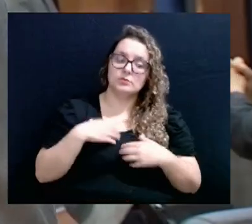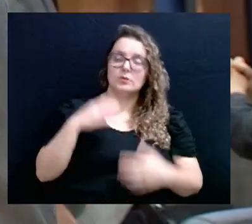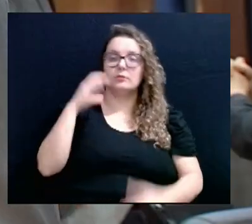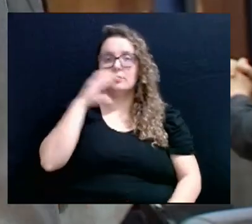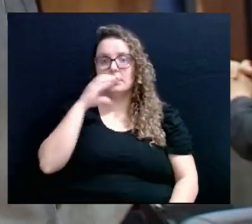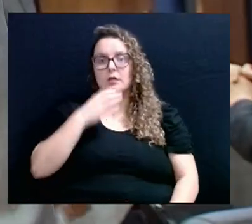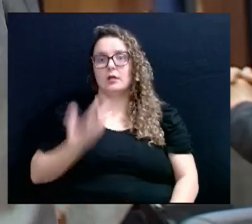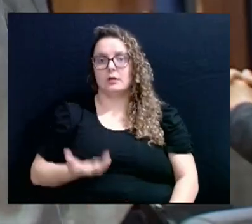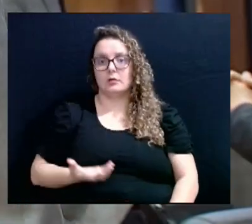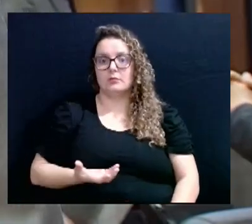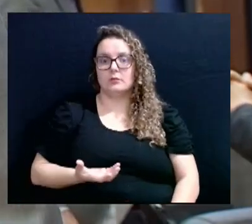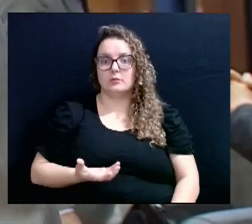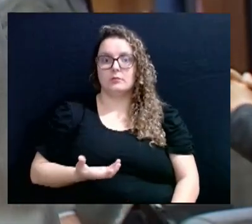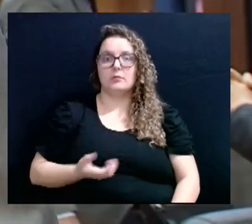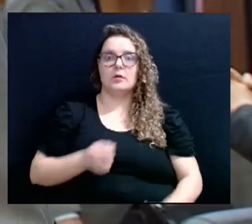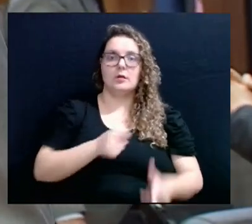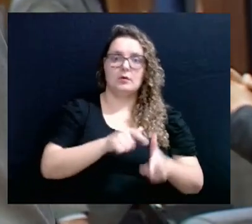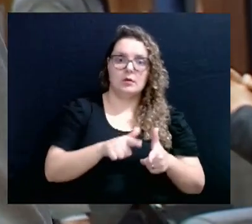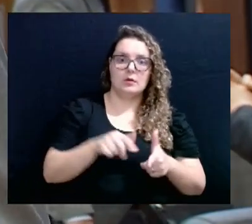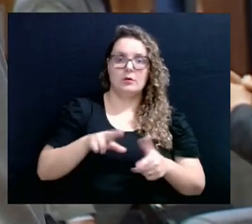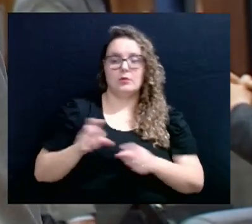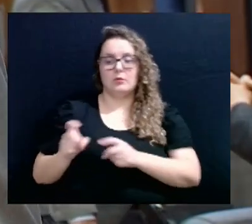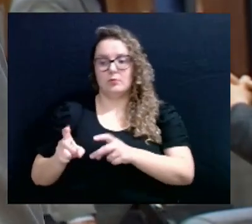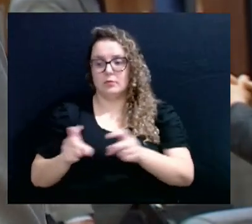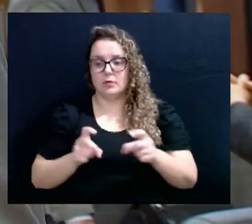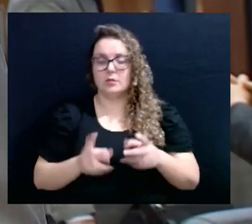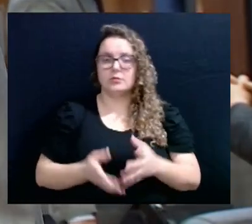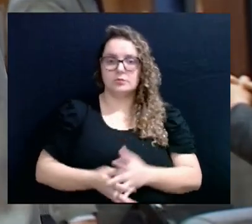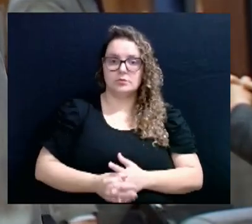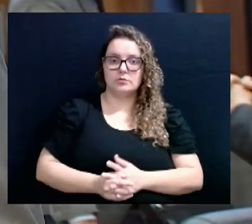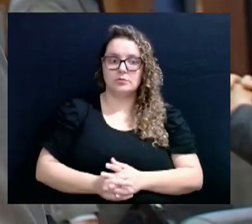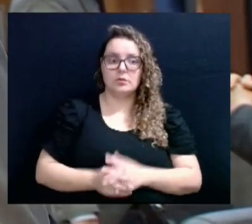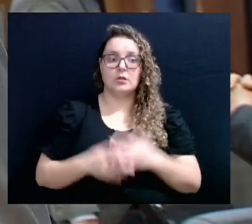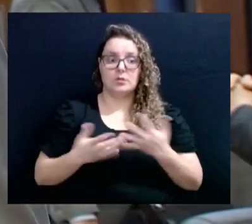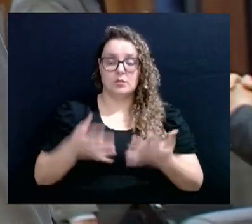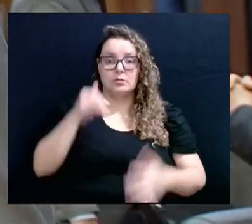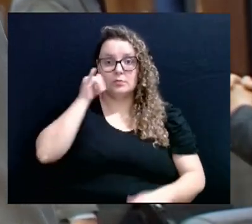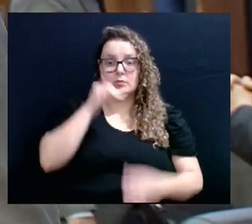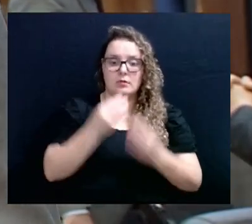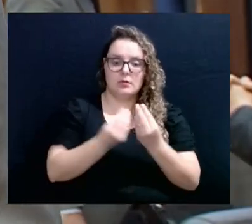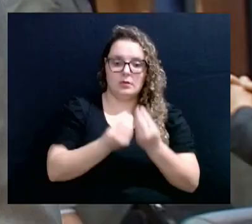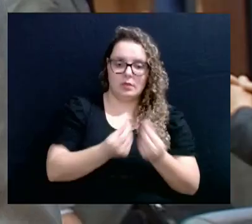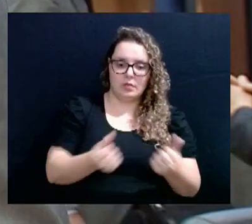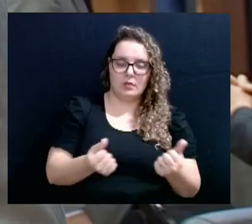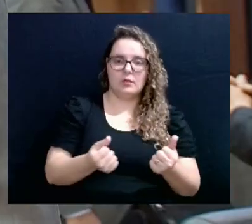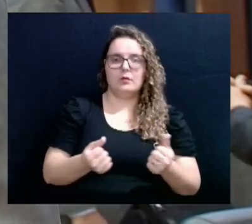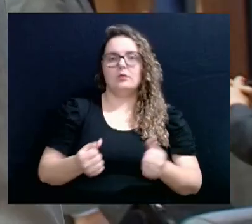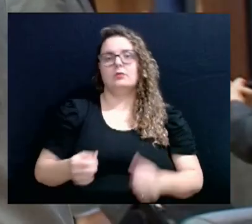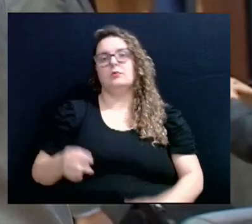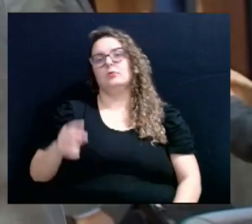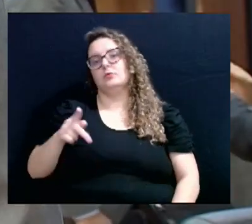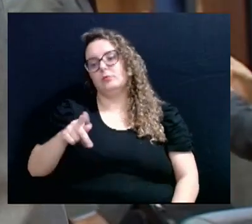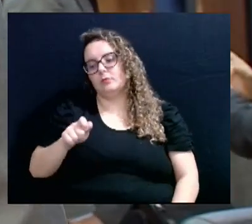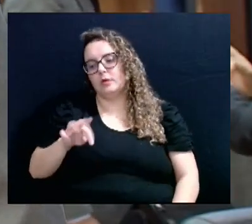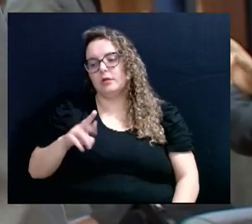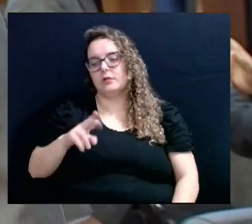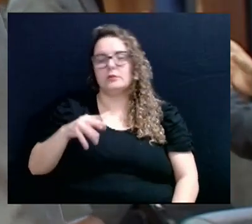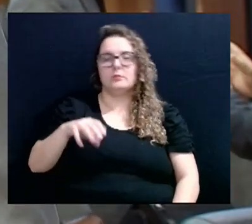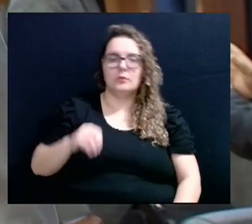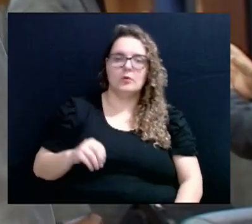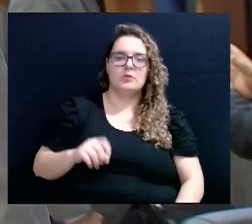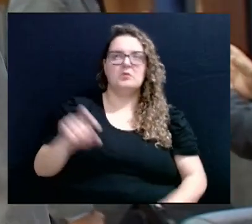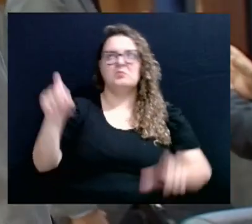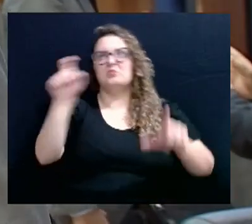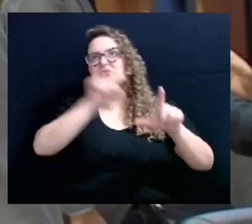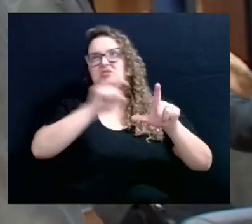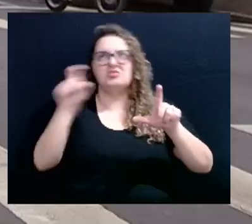serem alugados ou vendidos. E isso vai evitar a degradação do patrimônio público, pichação e tudo mais que vem ocorrendo